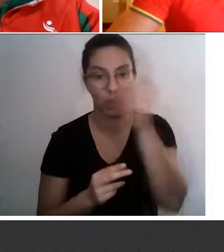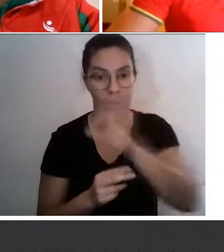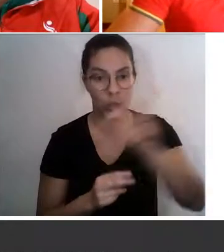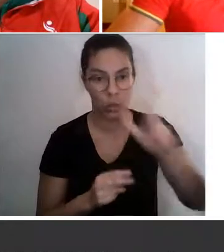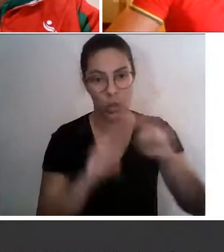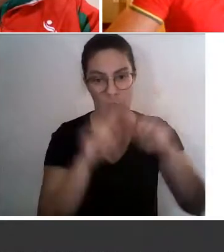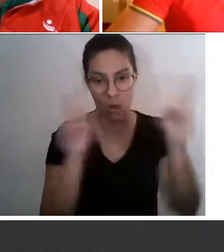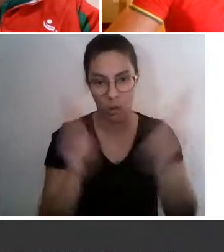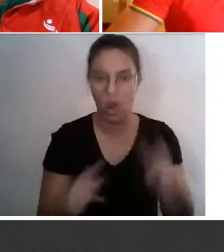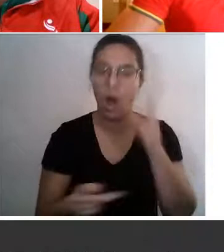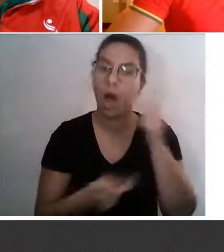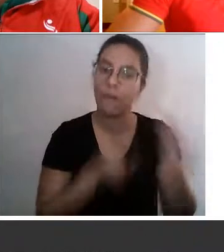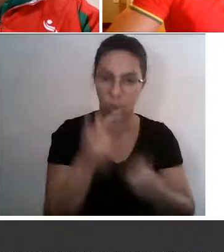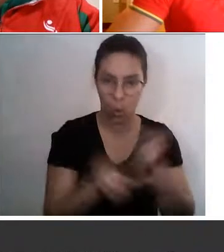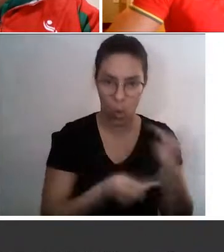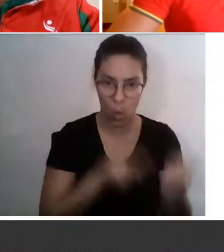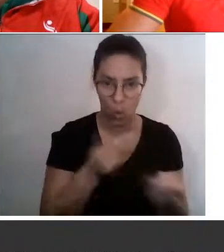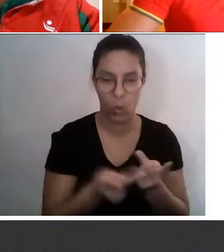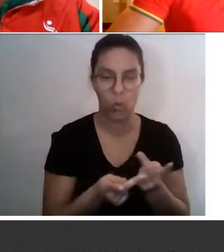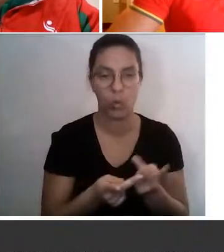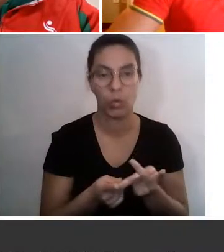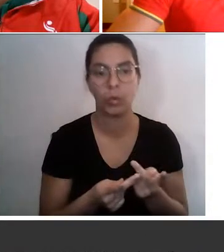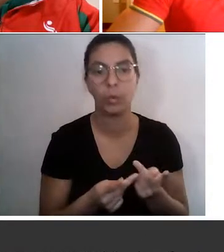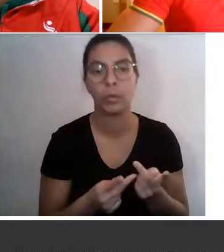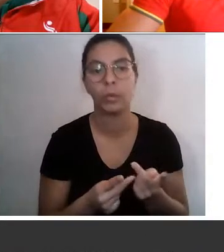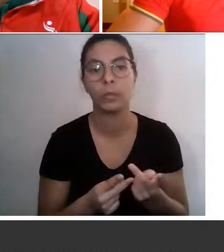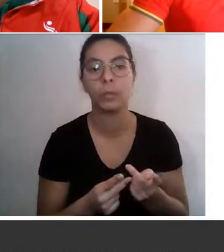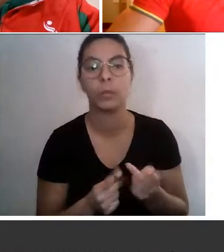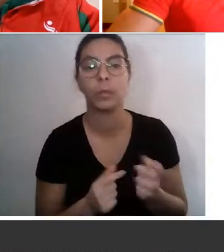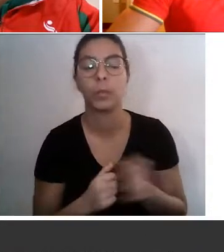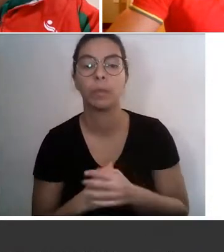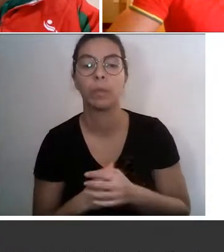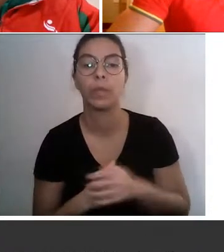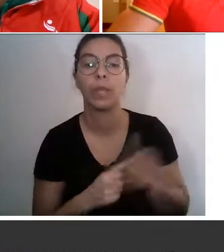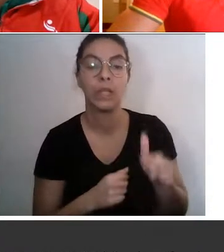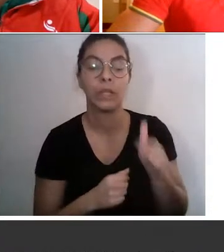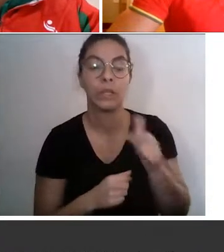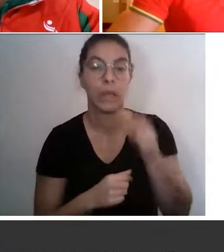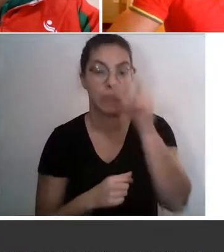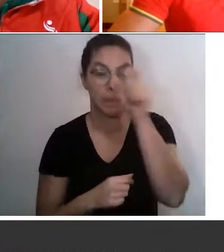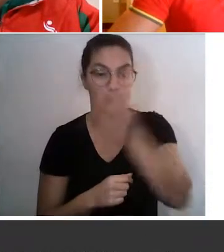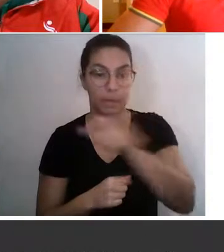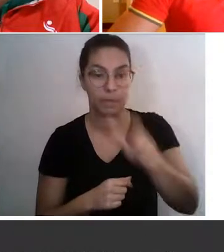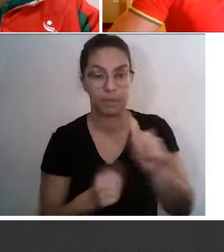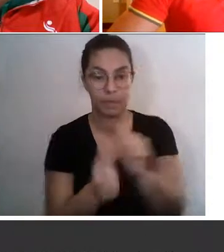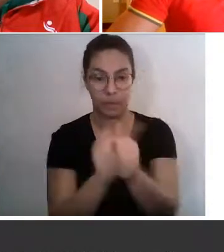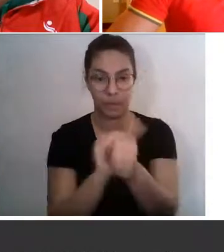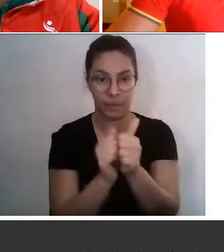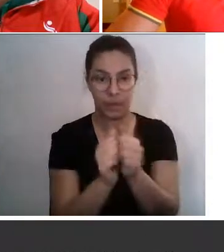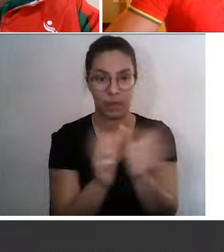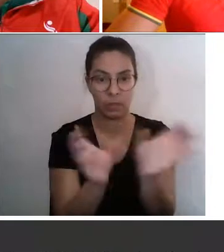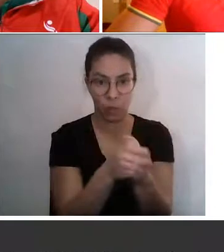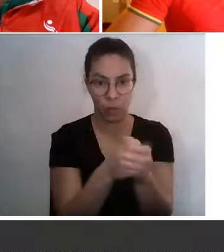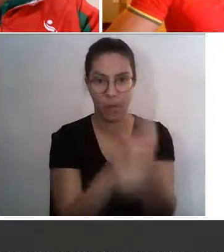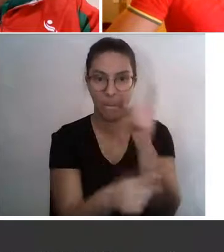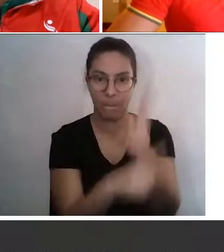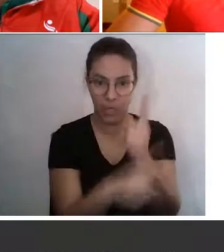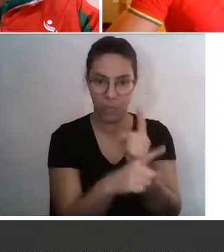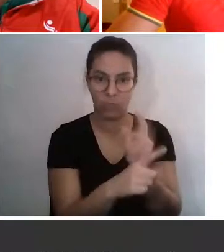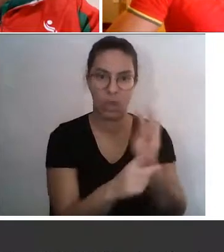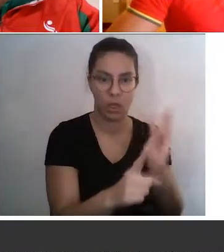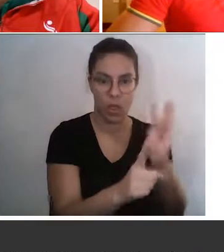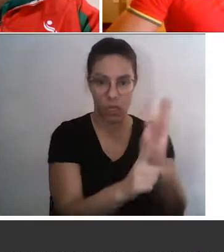internacionais. Tentamos que todos os atletas da mesma equipa são observados pelo mesmo painel. Nós tentamos